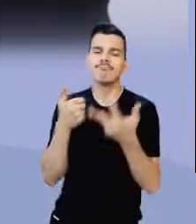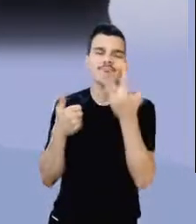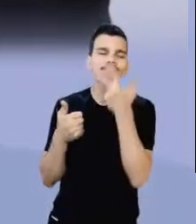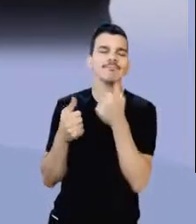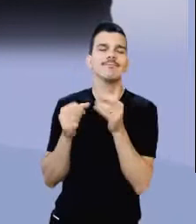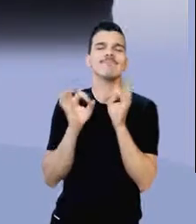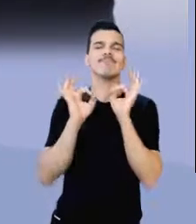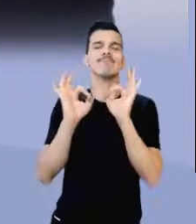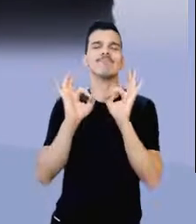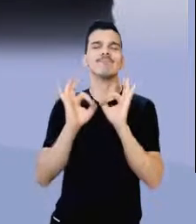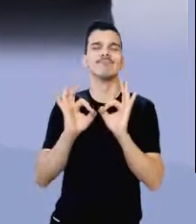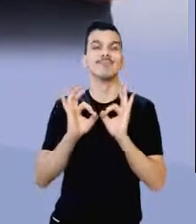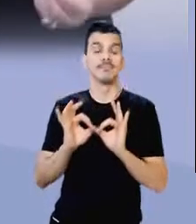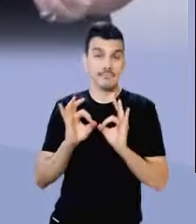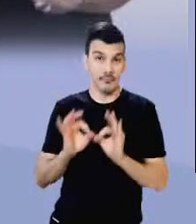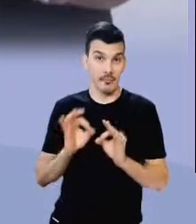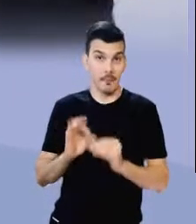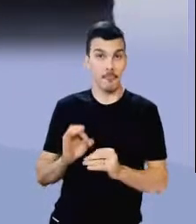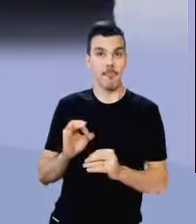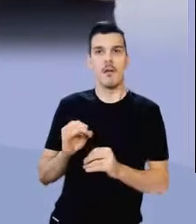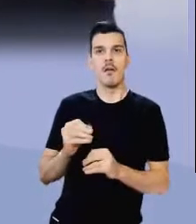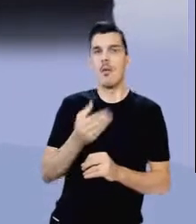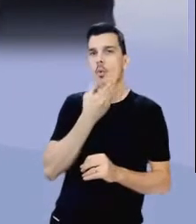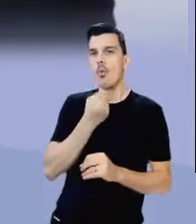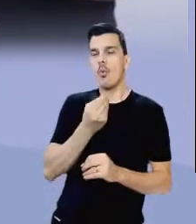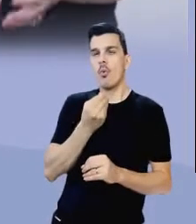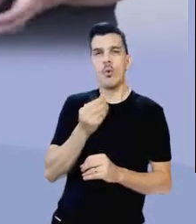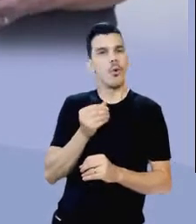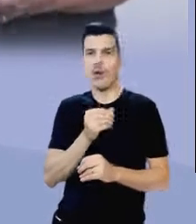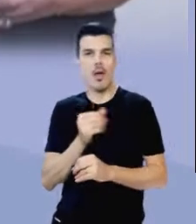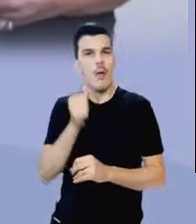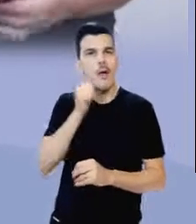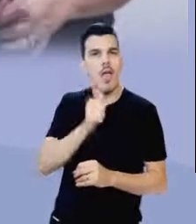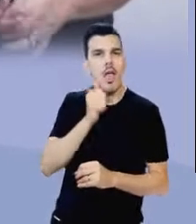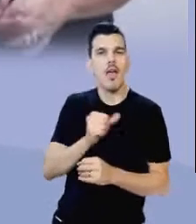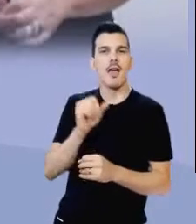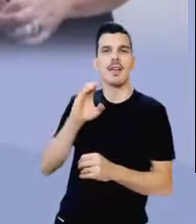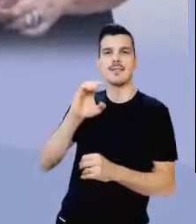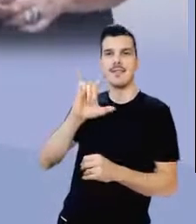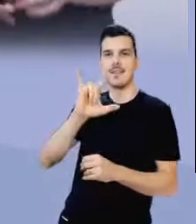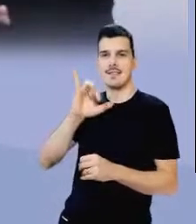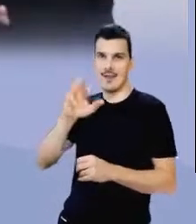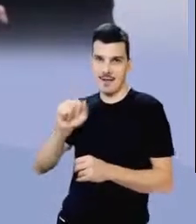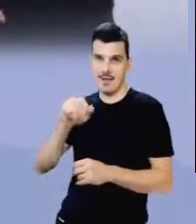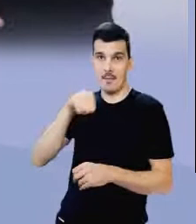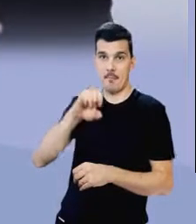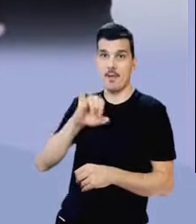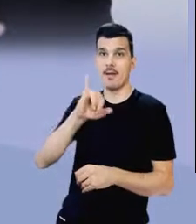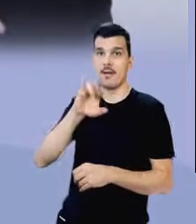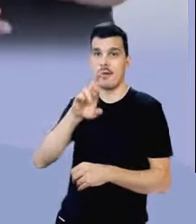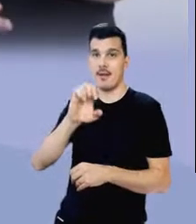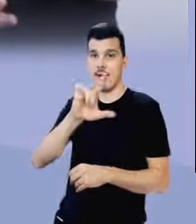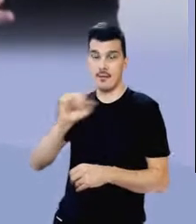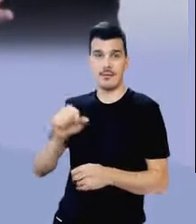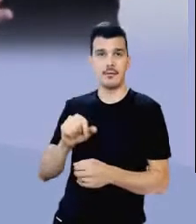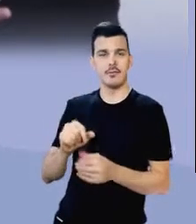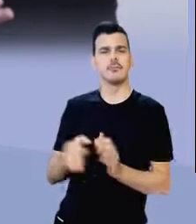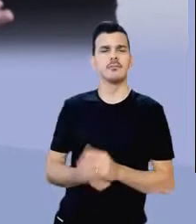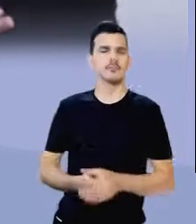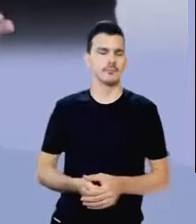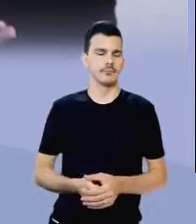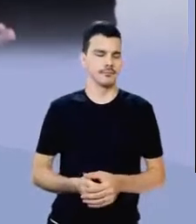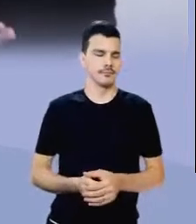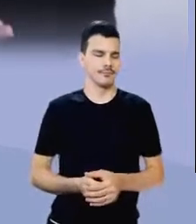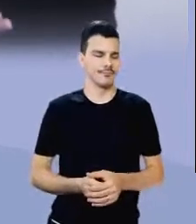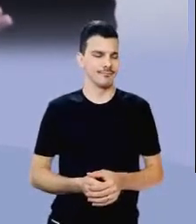muito doce, muito sensível, da grande poetisa Cecília Meirelles. Chama-se Retrato. Eu